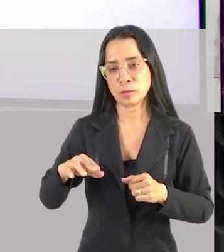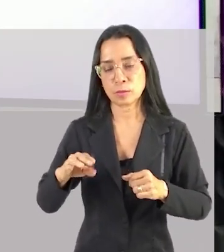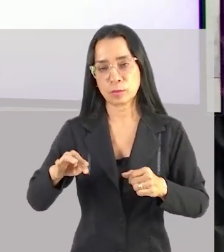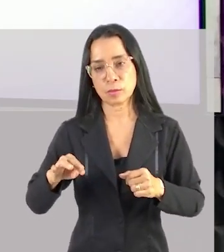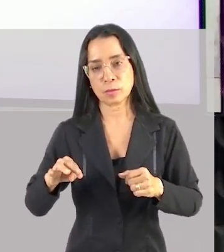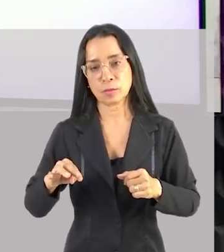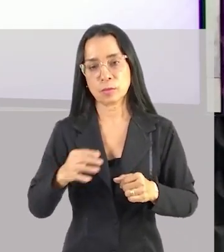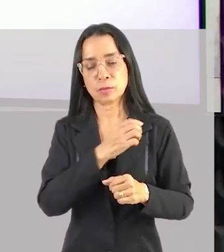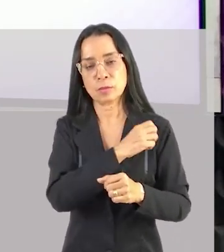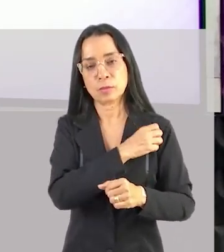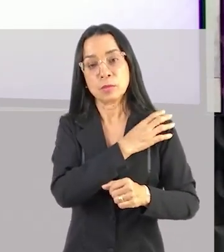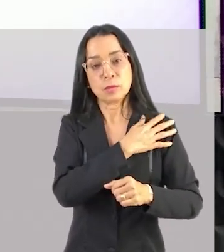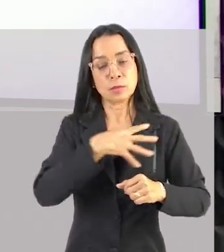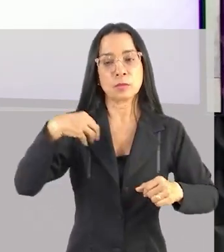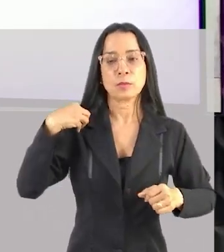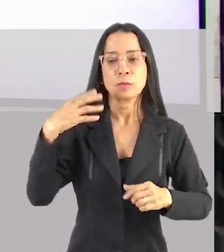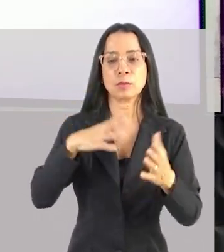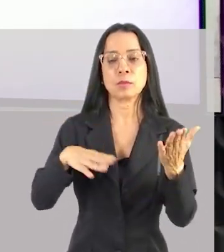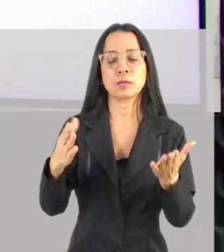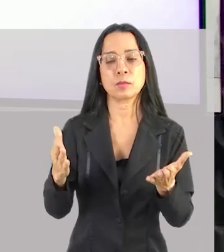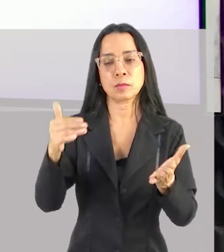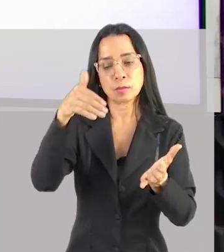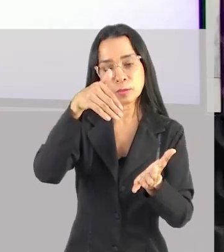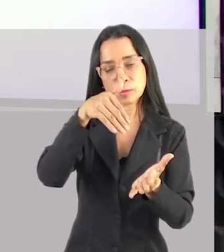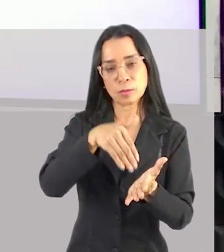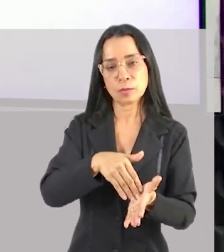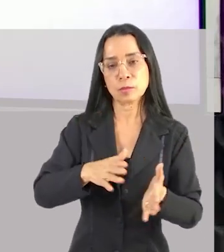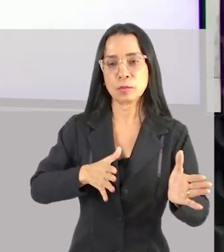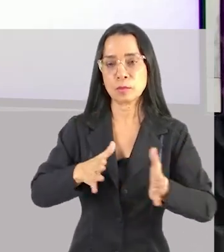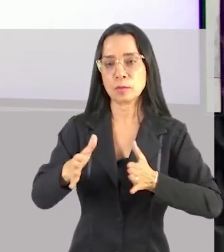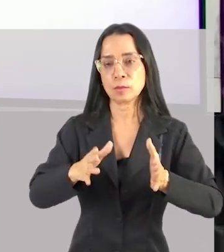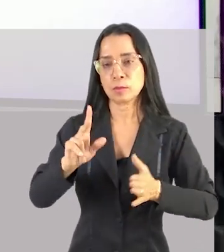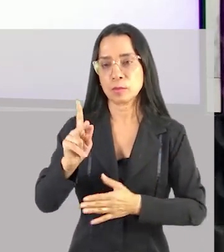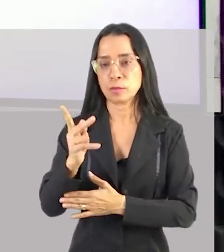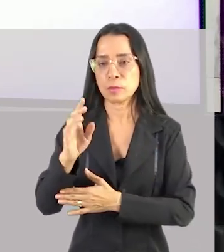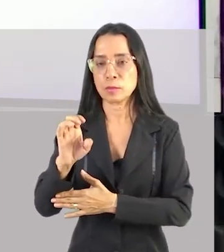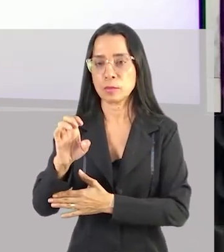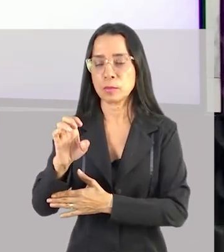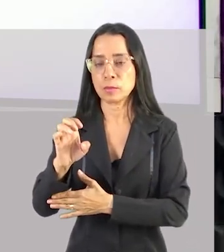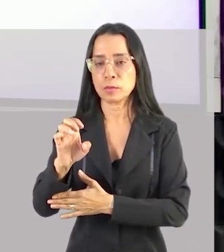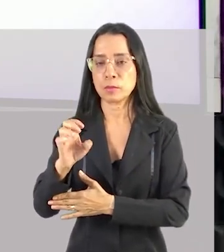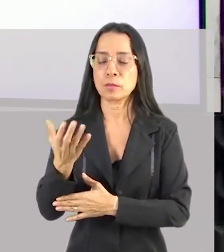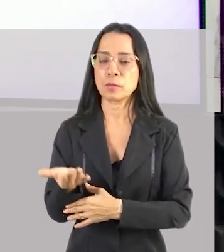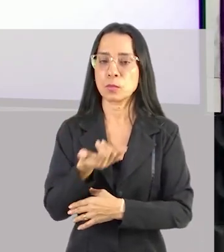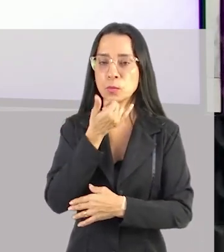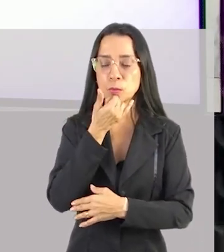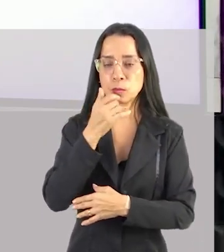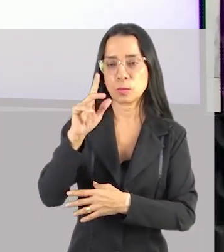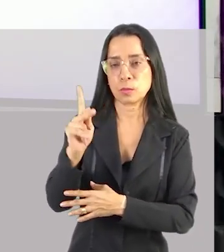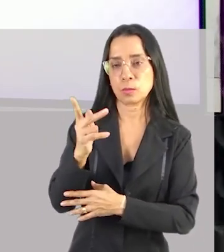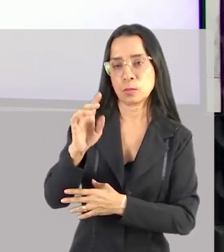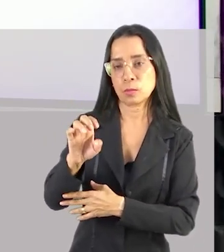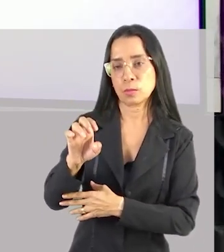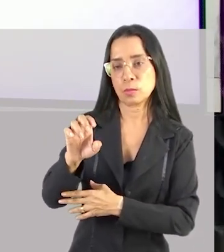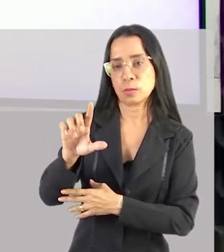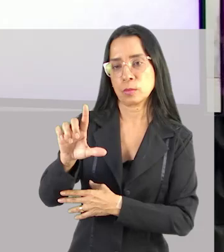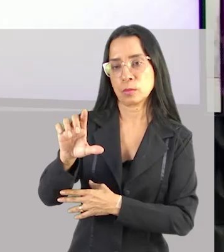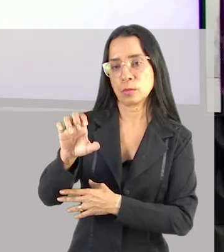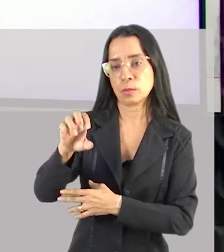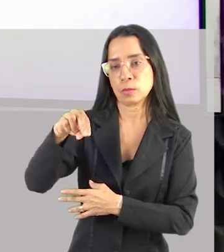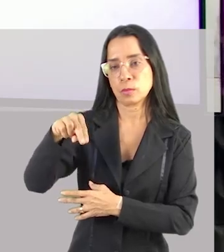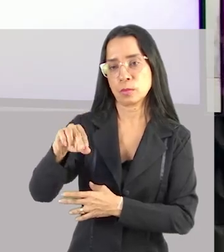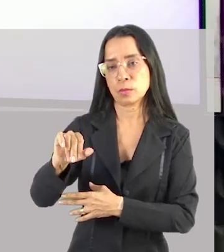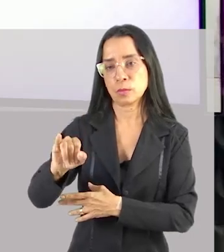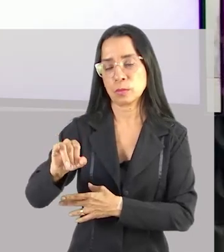acabamos de ver. E o helenismo, essa é a última etapa da filosofia antiga, beleza? Anotem